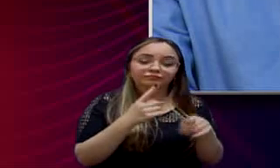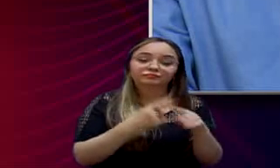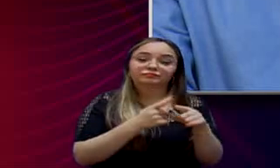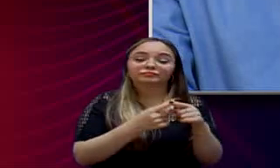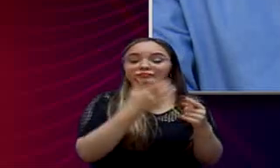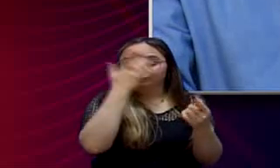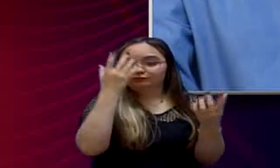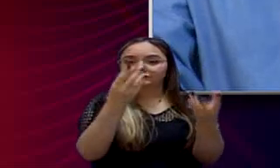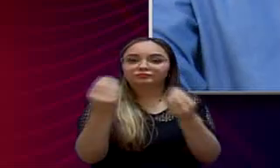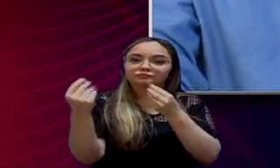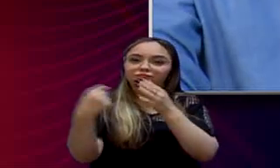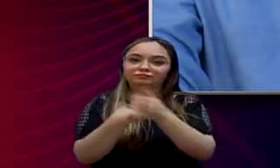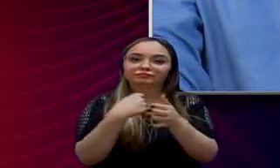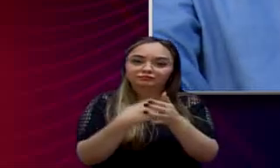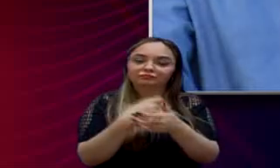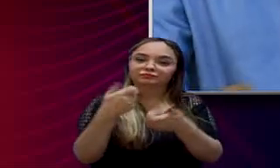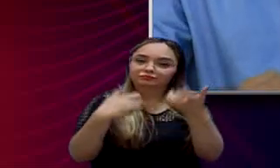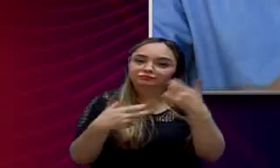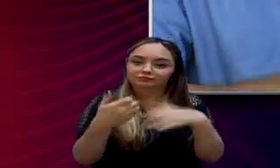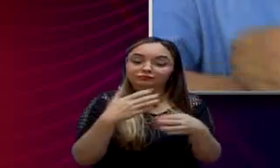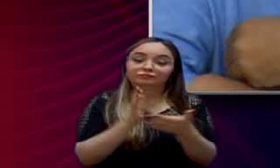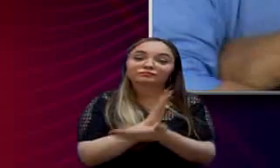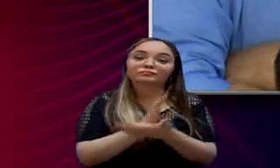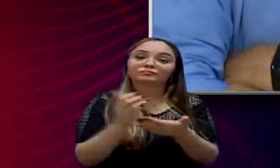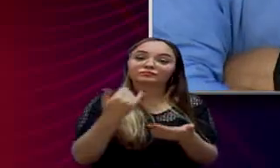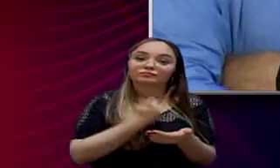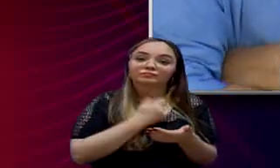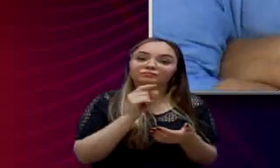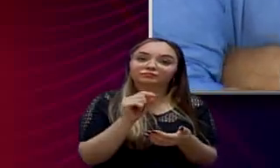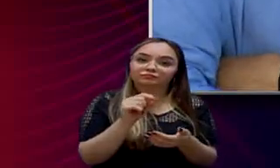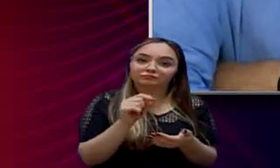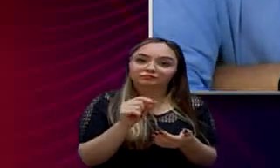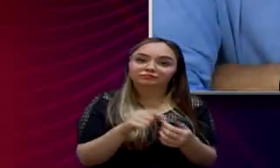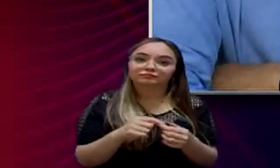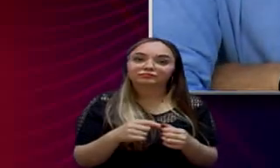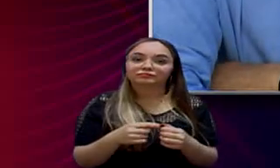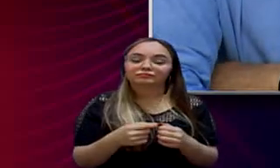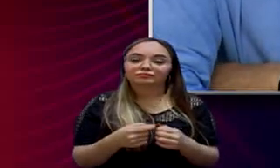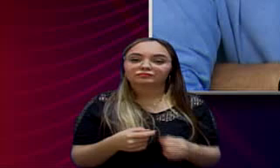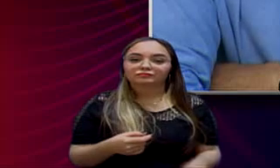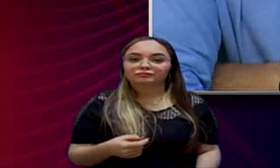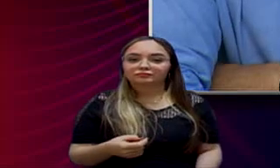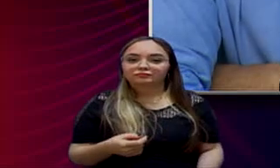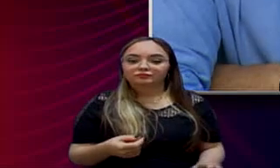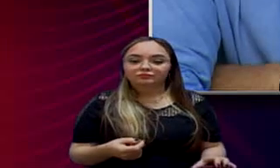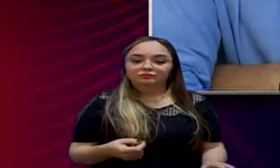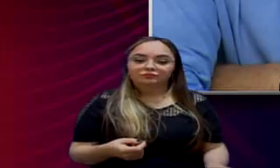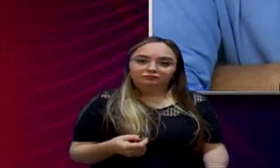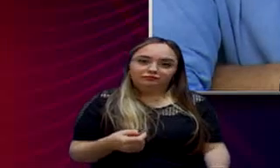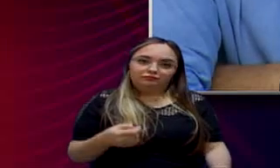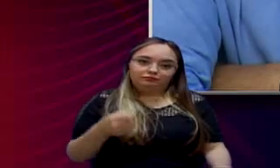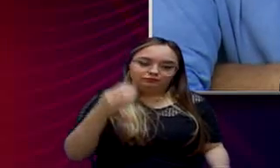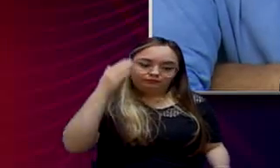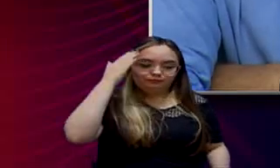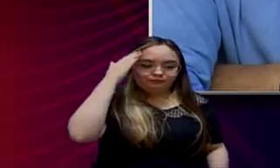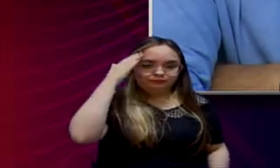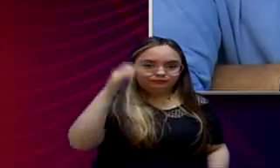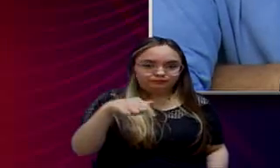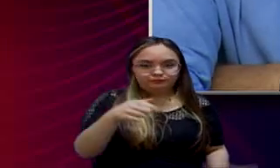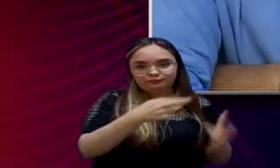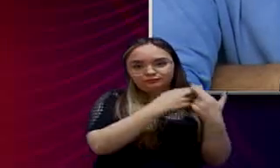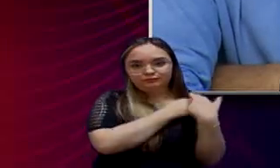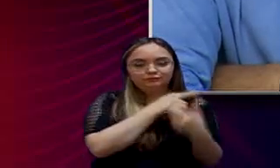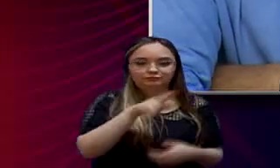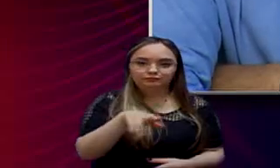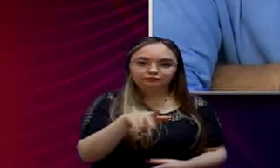a gente tem conversado com vários servidores e alguns deles tem colocado e daí eu sei que não cabe aqui né mas fica